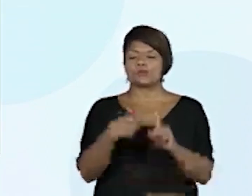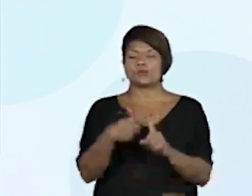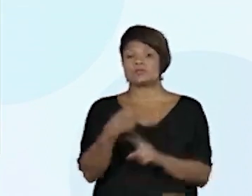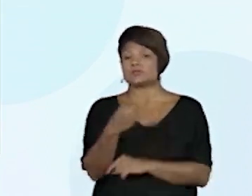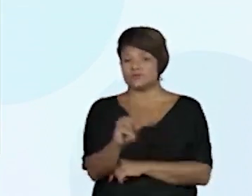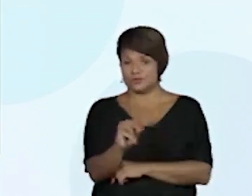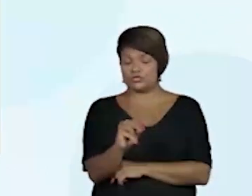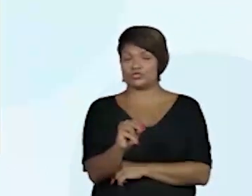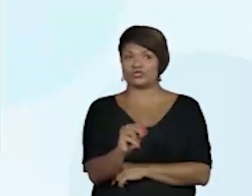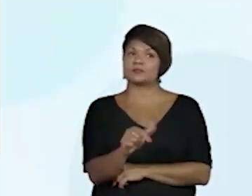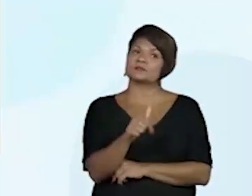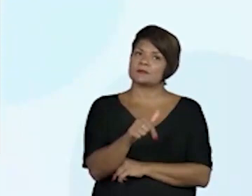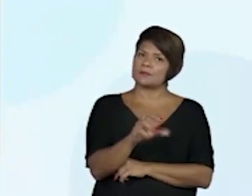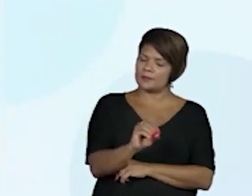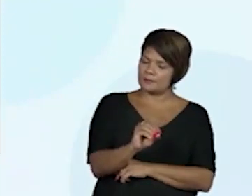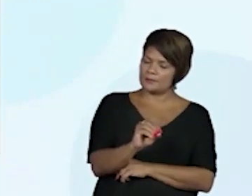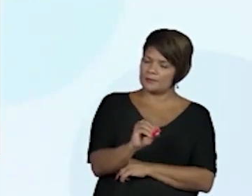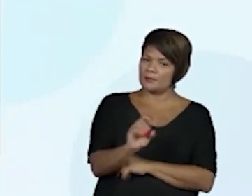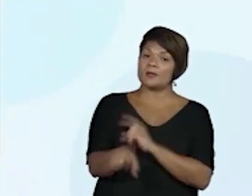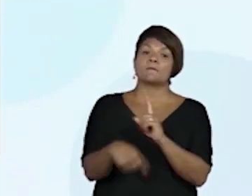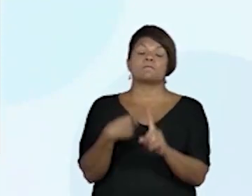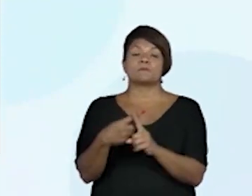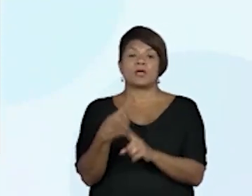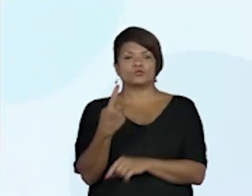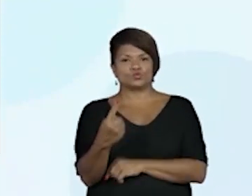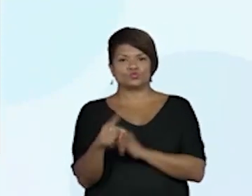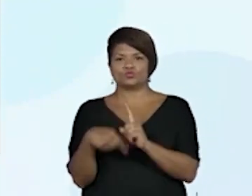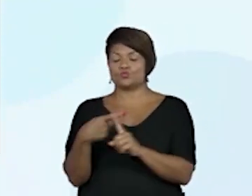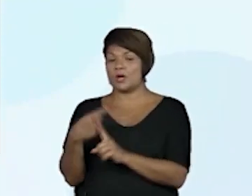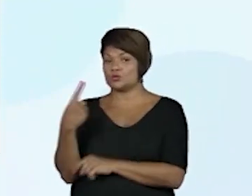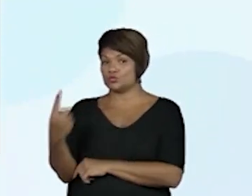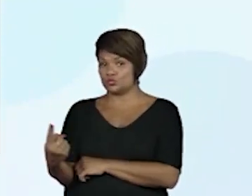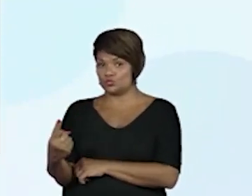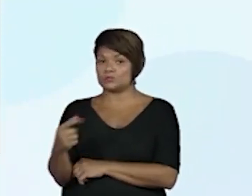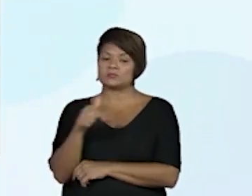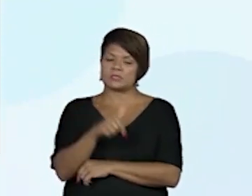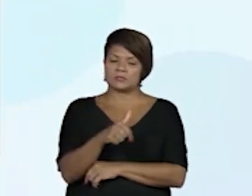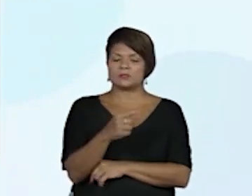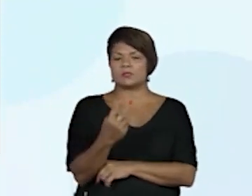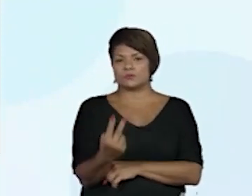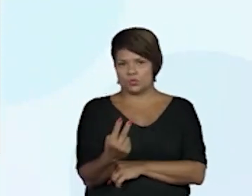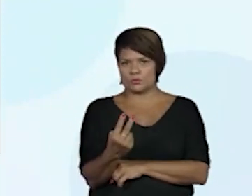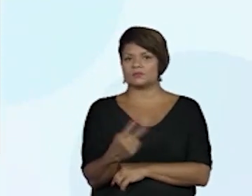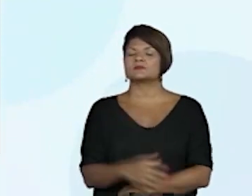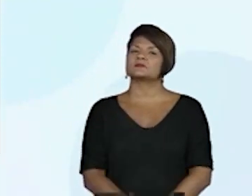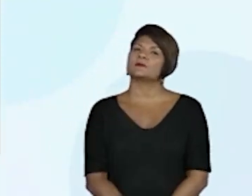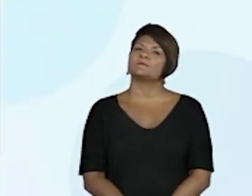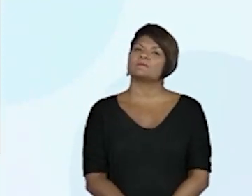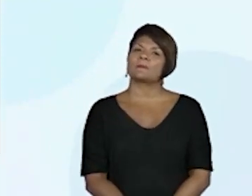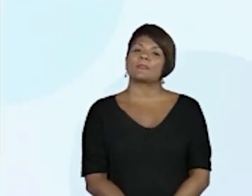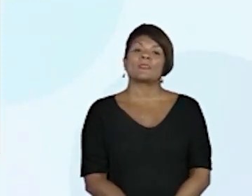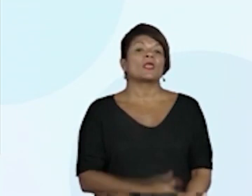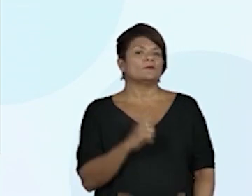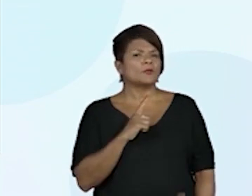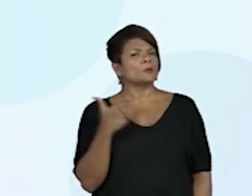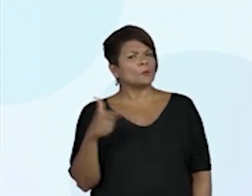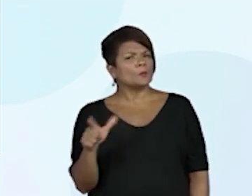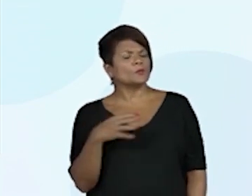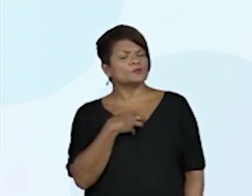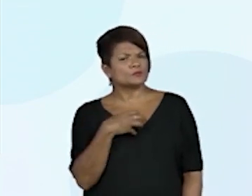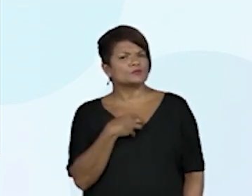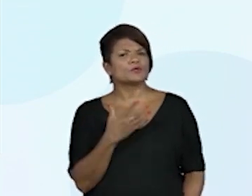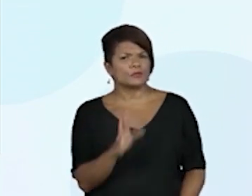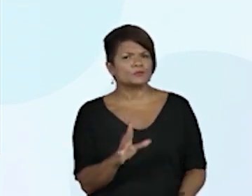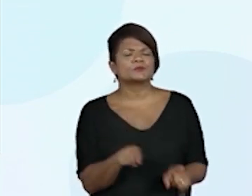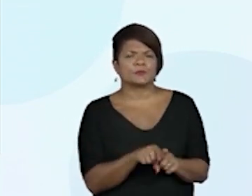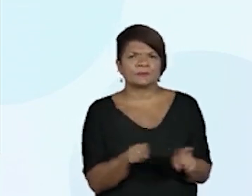20, 70. 70. Mais um, 72. 72. Eu tenho até uma outra forma aqui também,